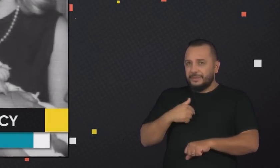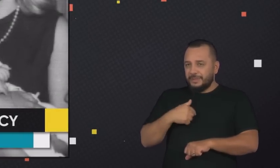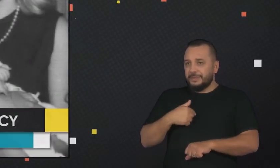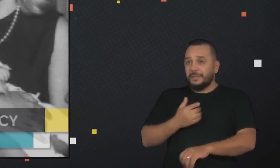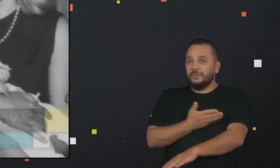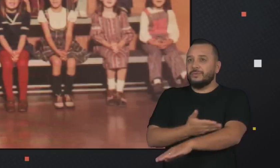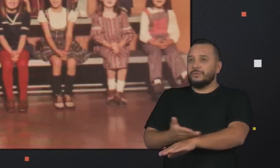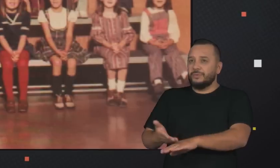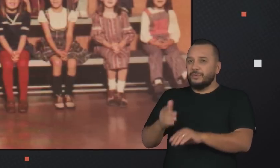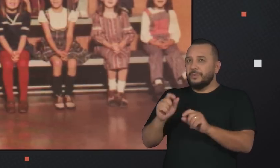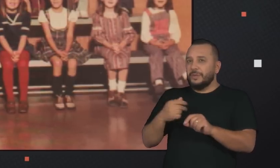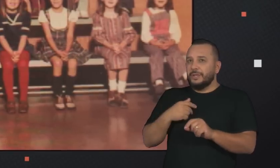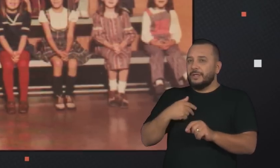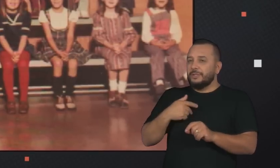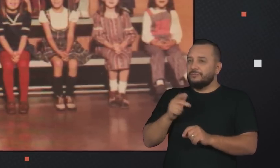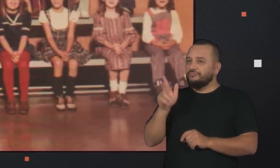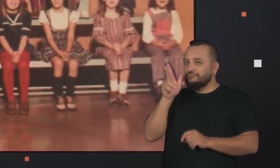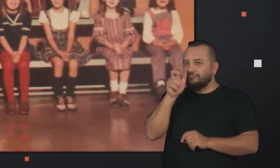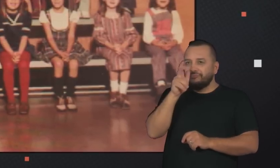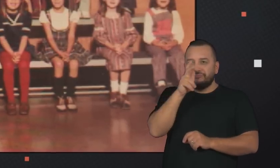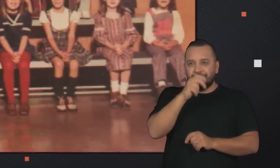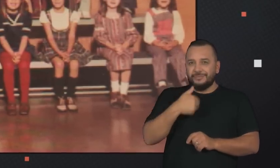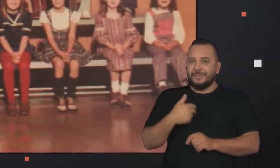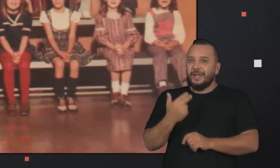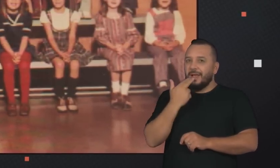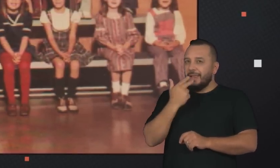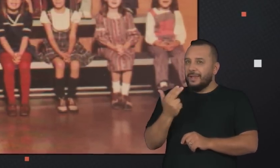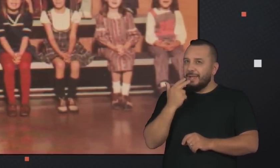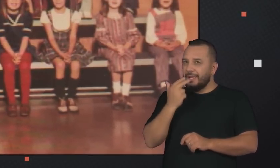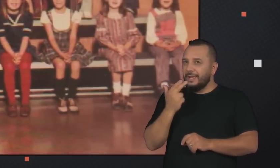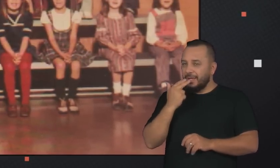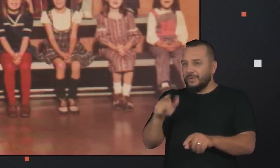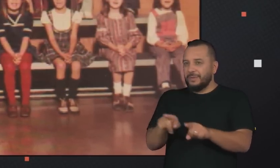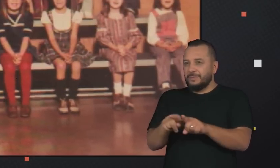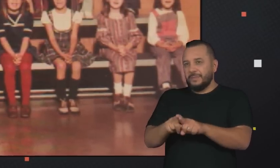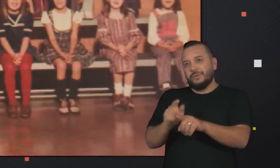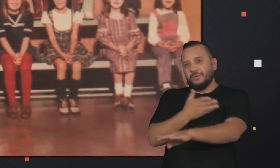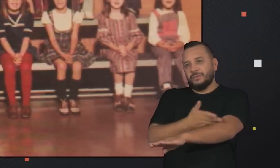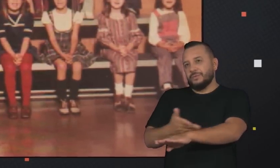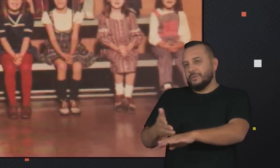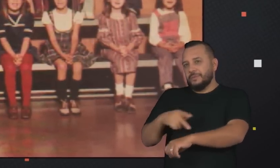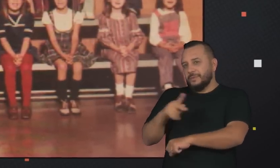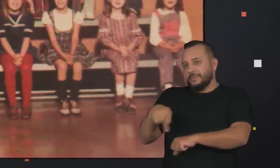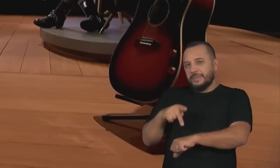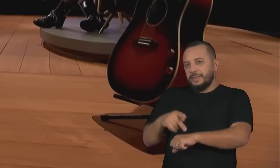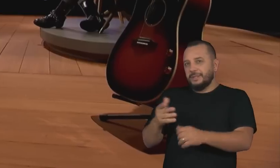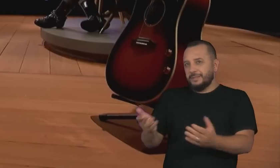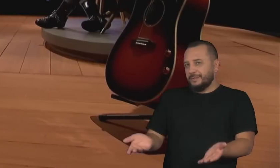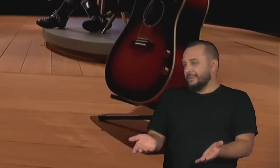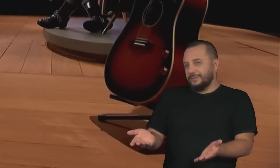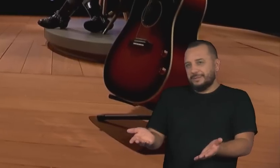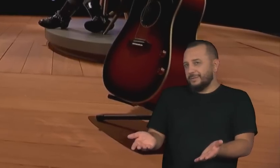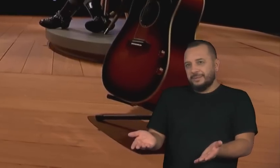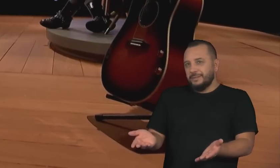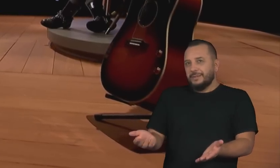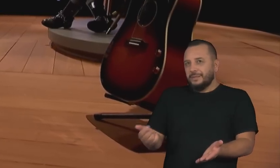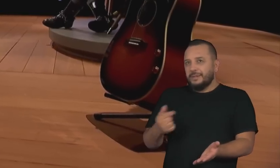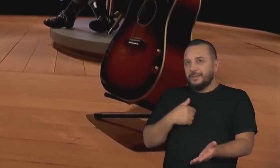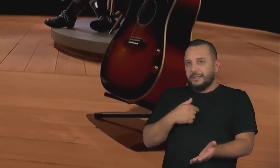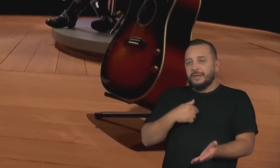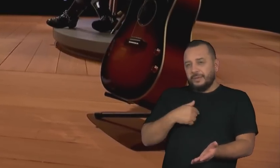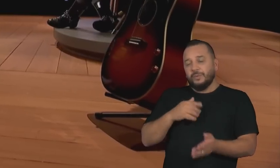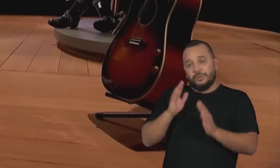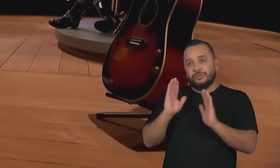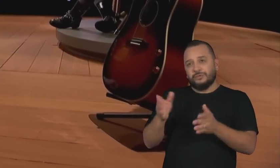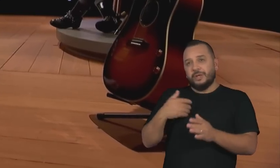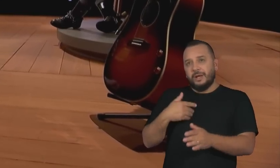com o cheiro, sabe? Com a língua mesmo, os costumes. Hamburgers, apesar de ser coisa alemã,